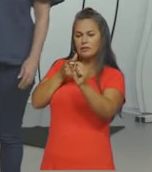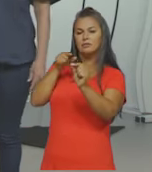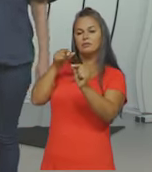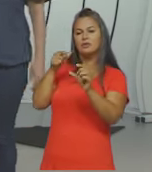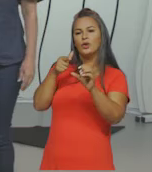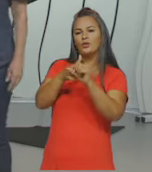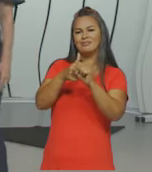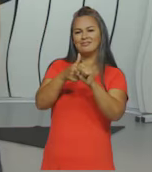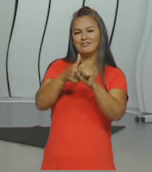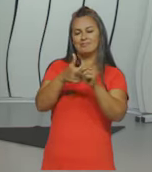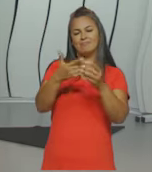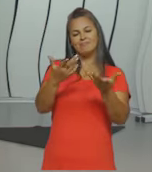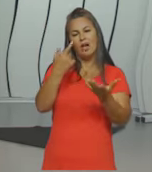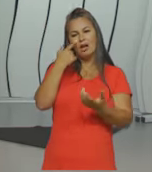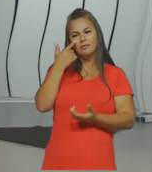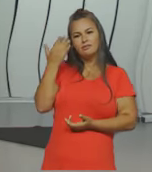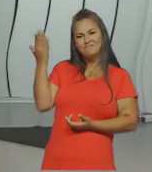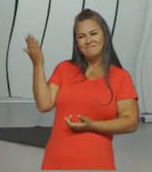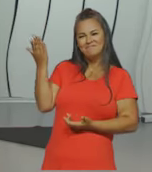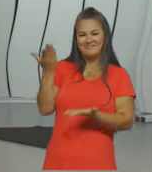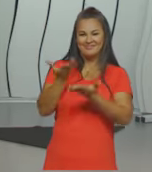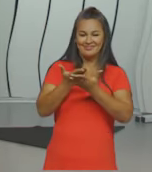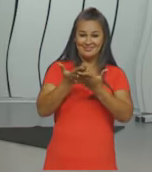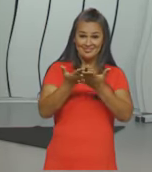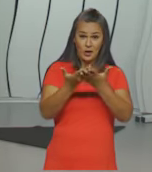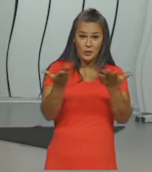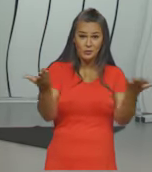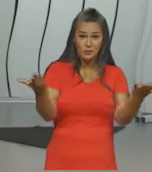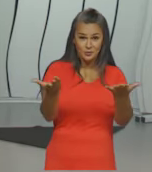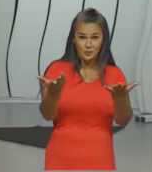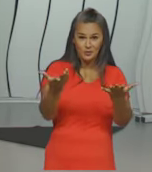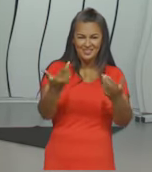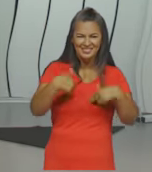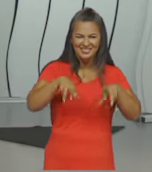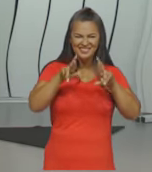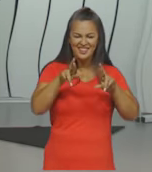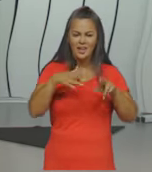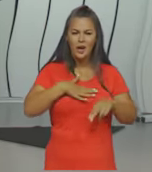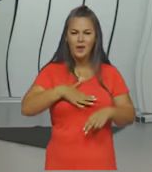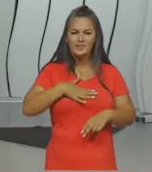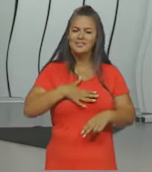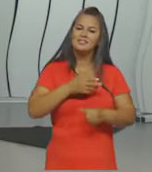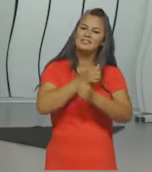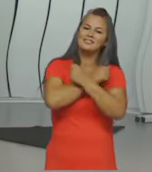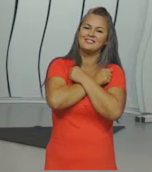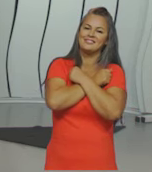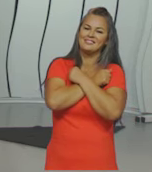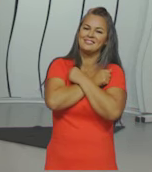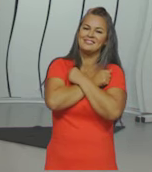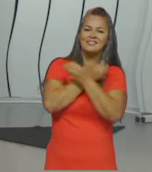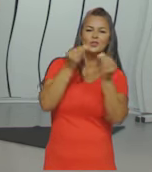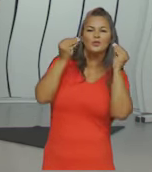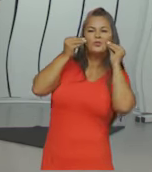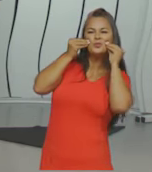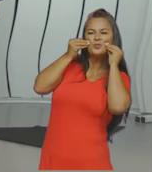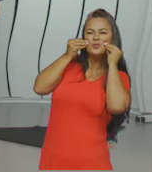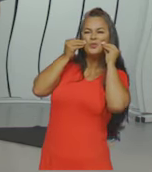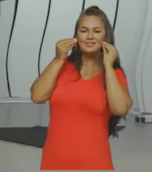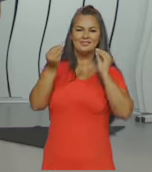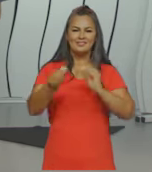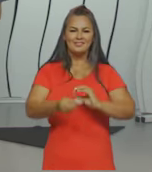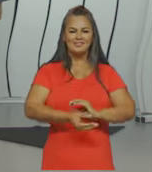Bem, essa foi a aula de hoje, tá? Espero que tenham gostado. Um grande abraço para vocês e um beijo da Marizinha.